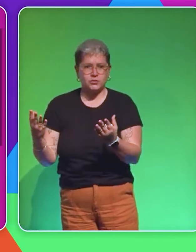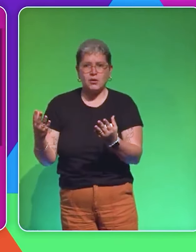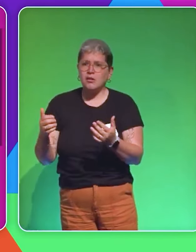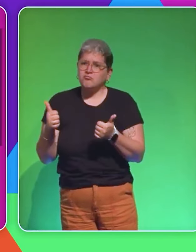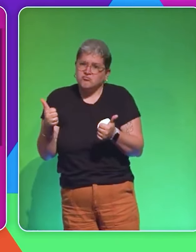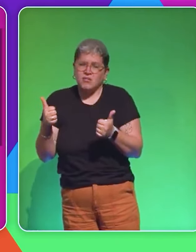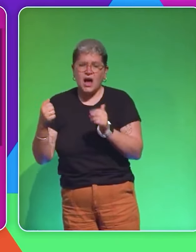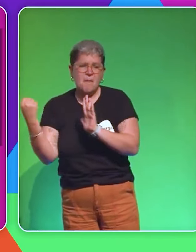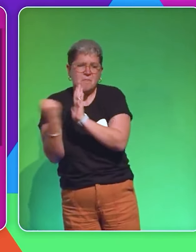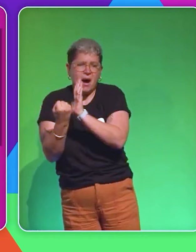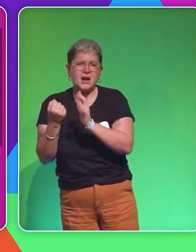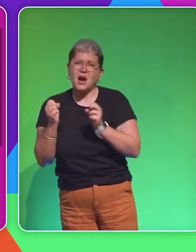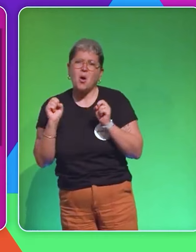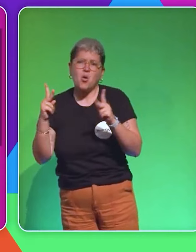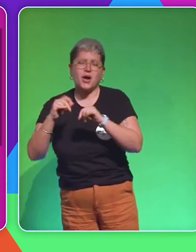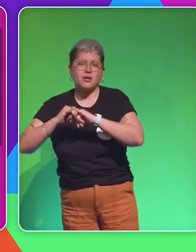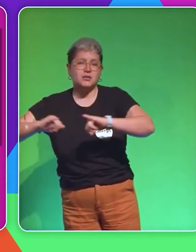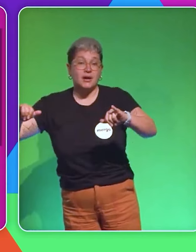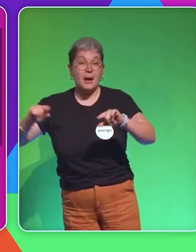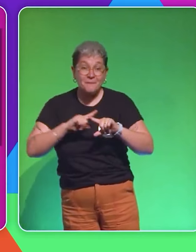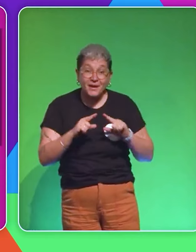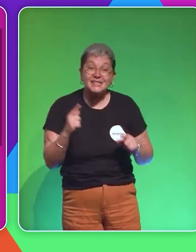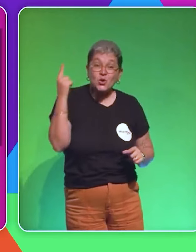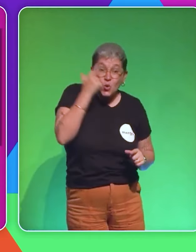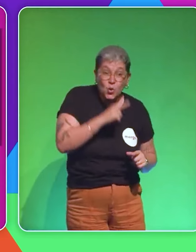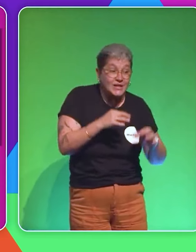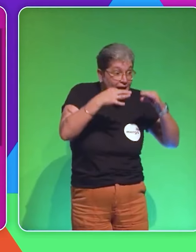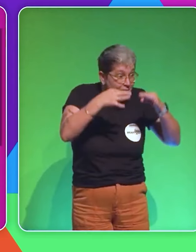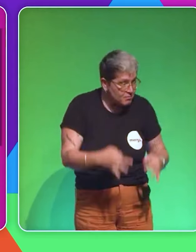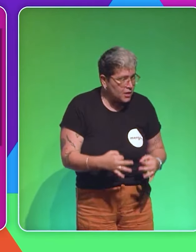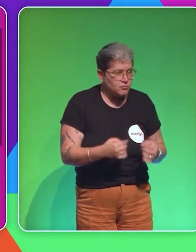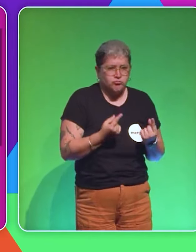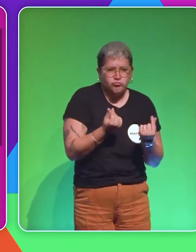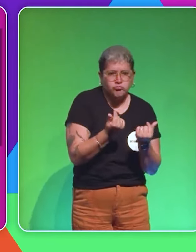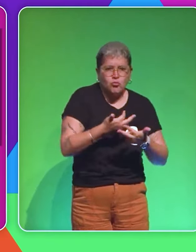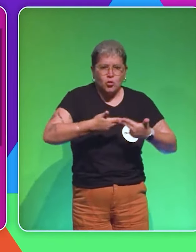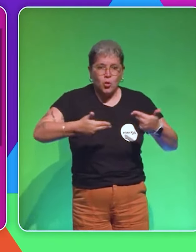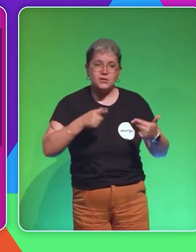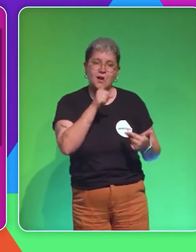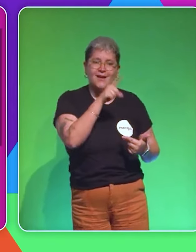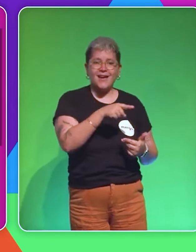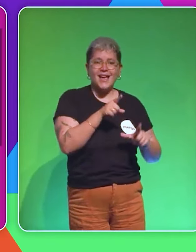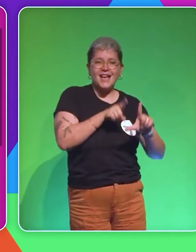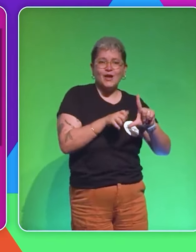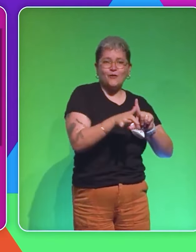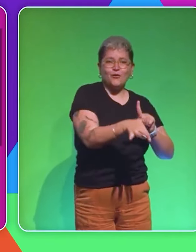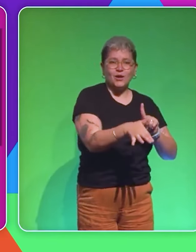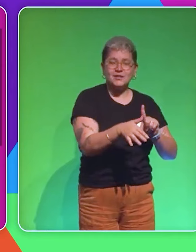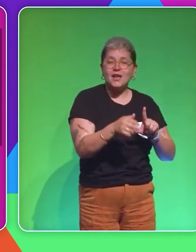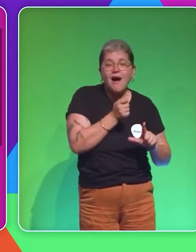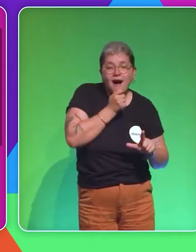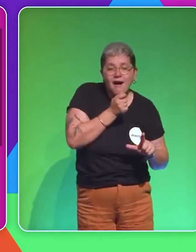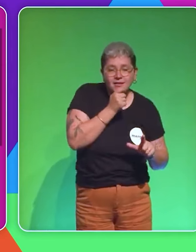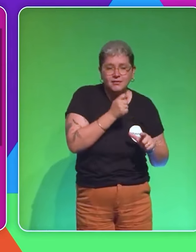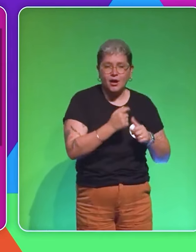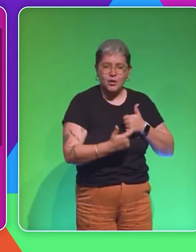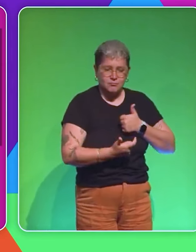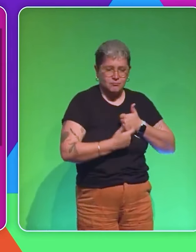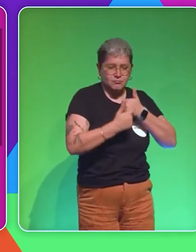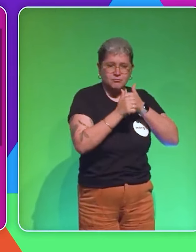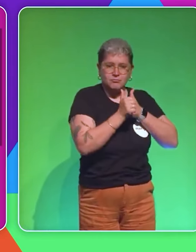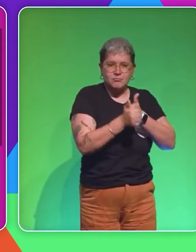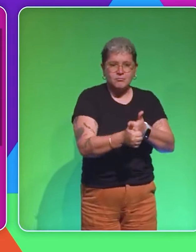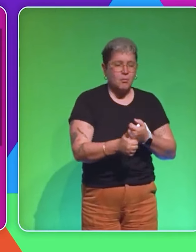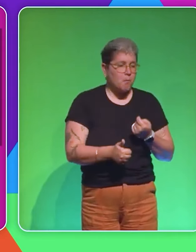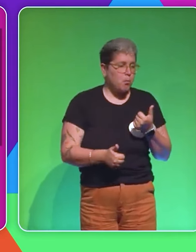menores e outra coisa que eu aprendi também é que as marcas trabalham com mais de um influencer